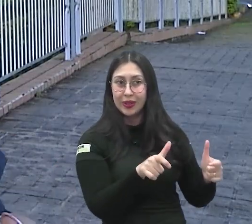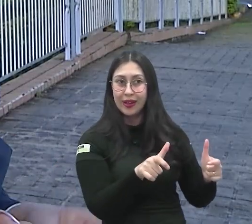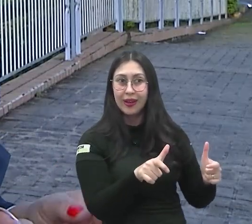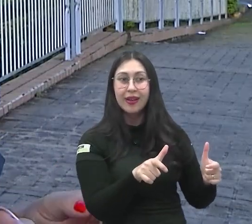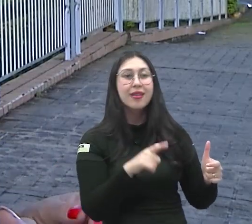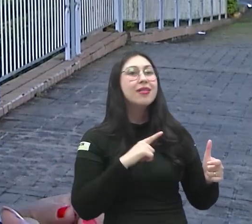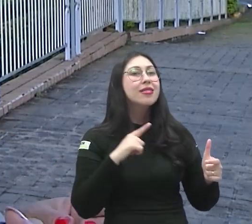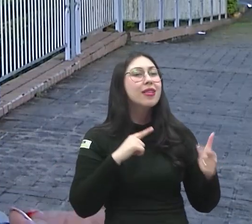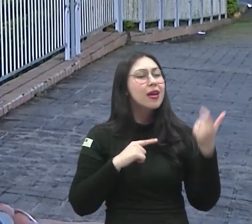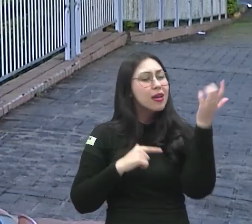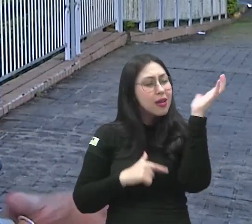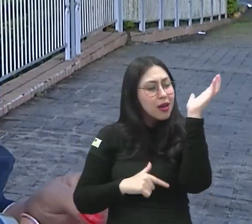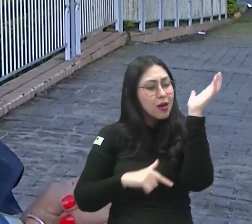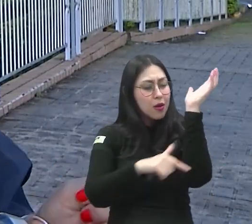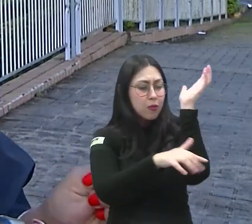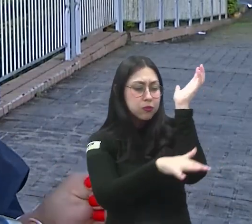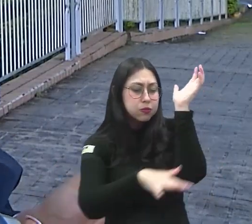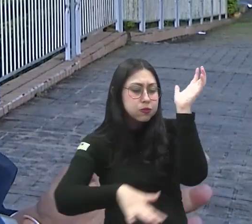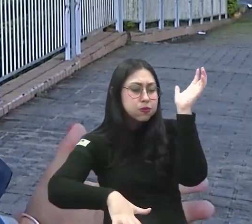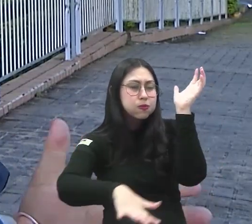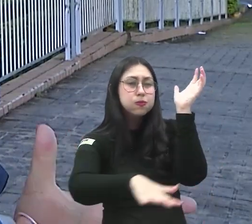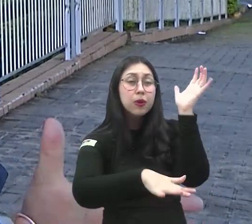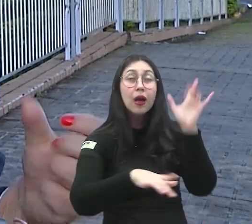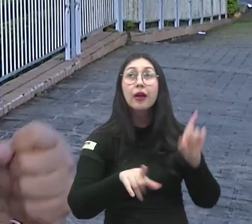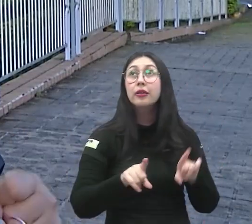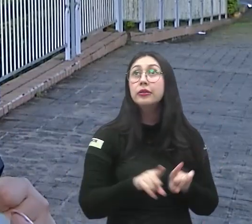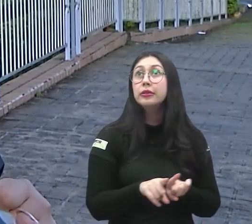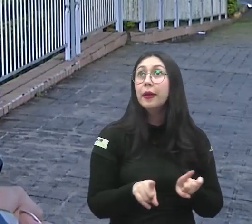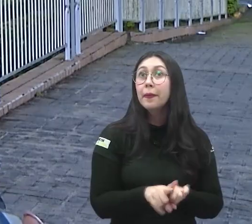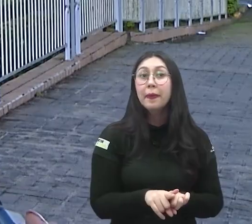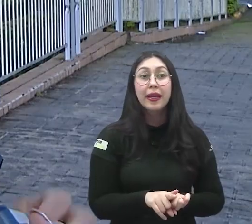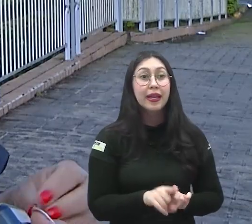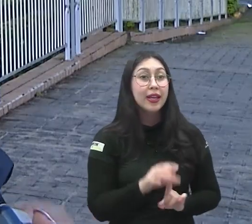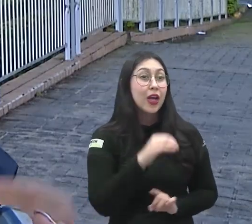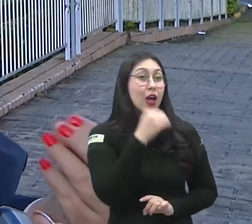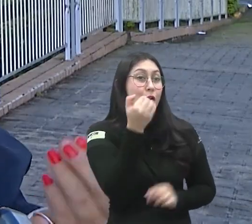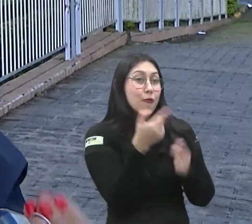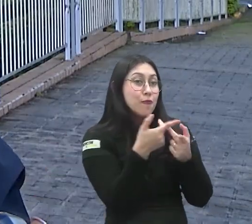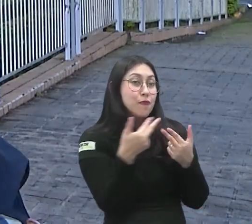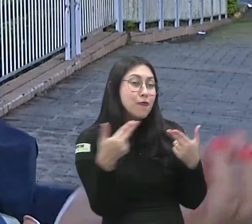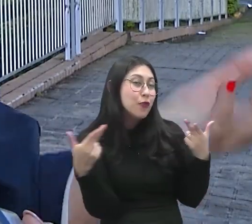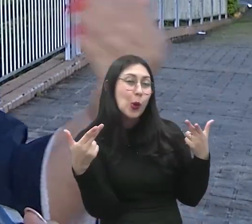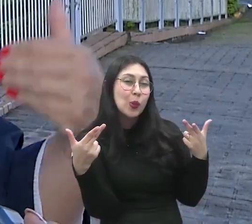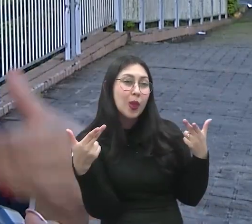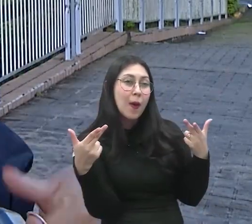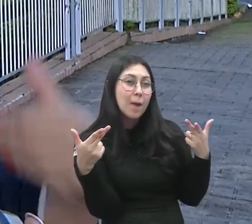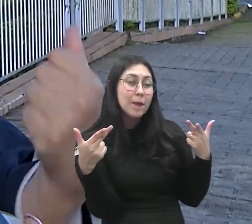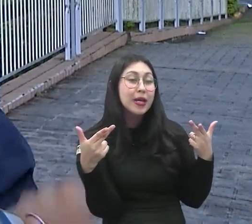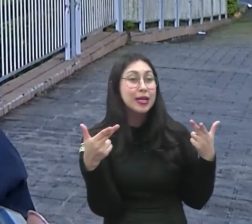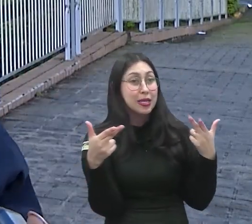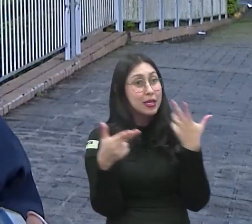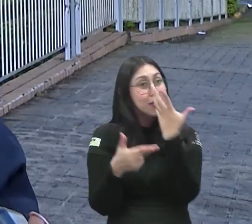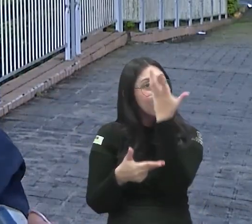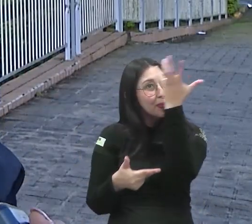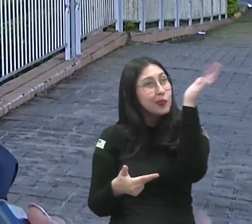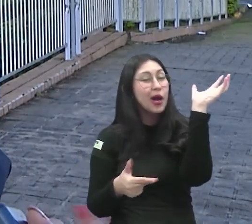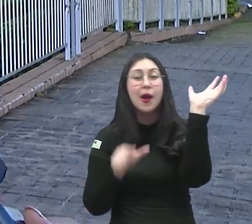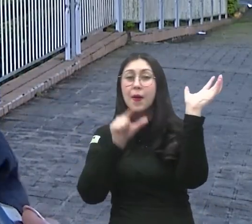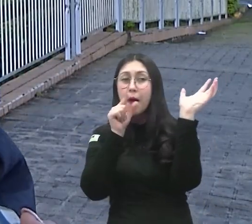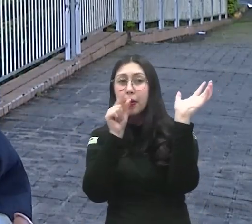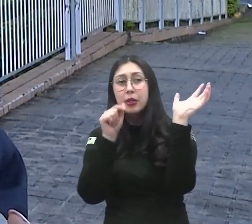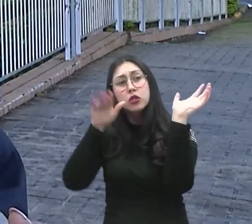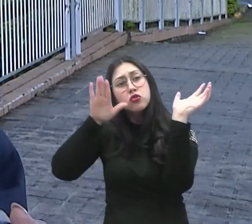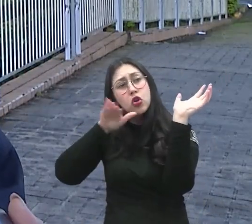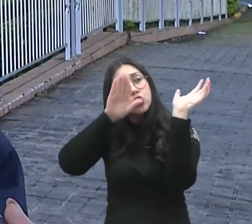espaço e que traga sombra, que produza, por exemplo, frutos e sementes, que venham pássaros, que façam